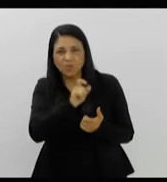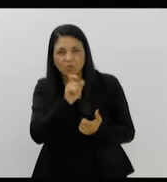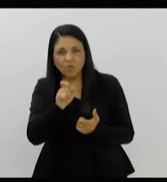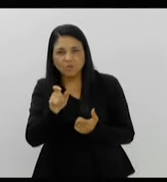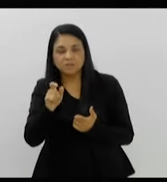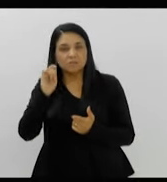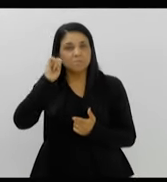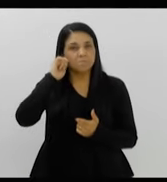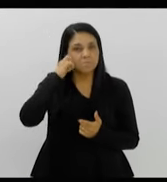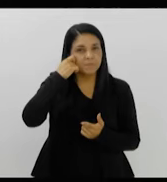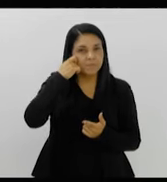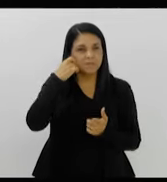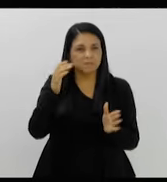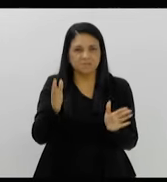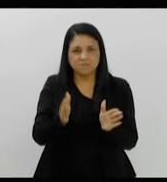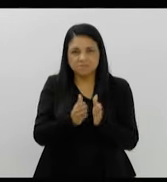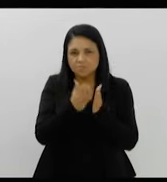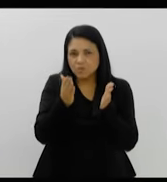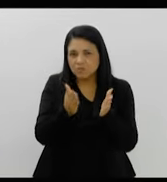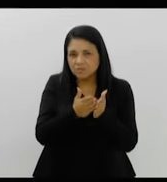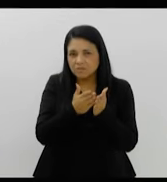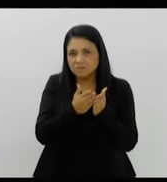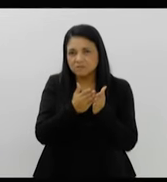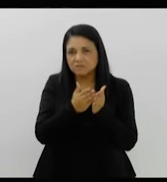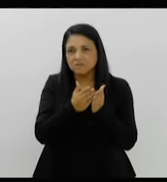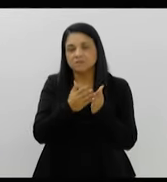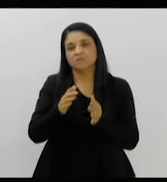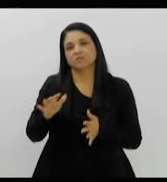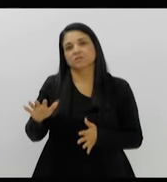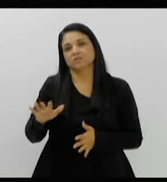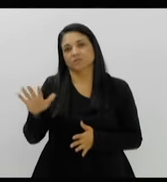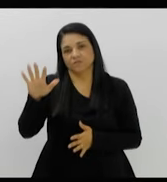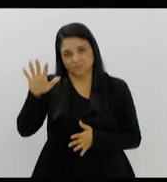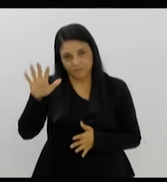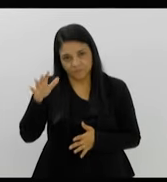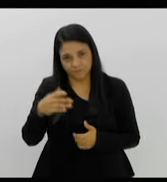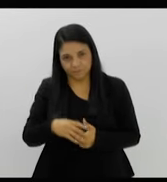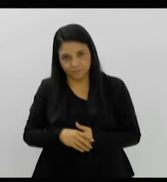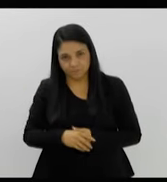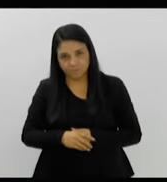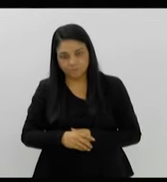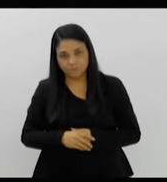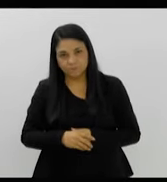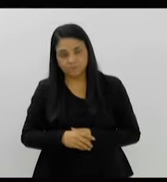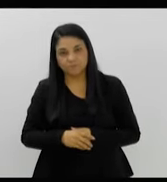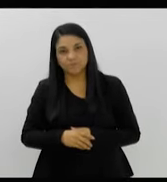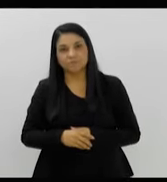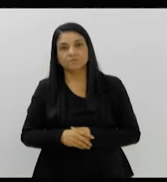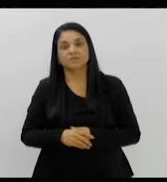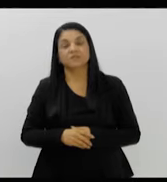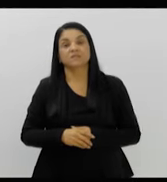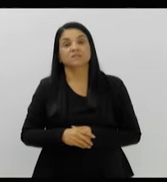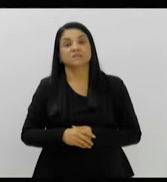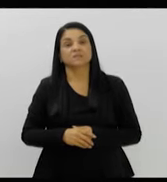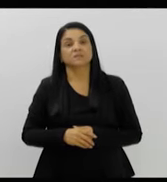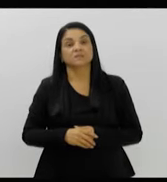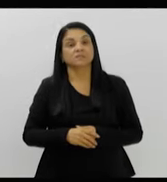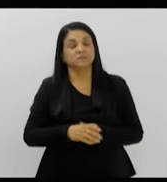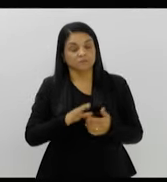pretas e pobres nas comunidades e que os genocidas